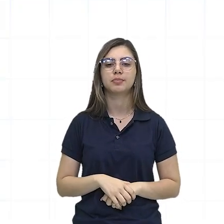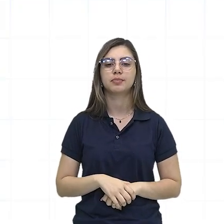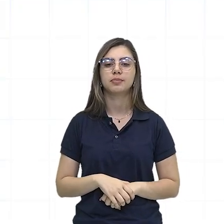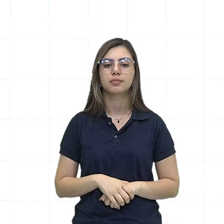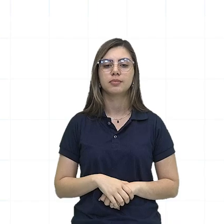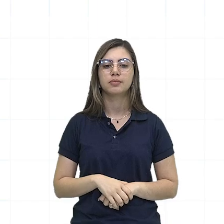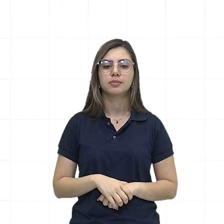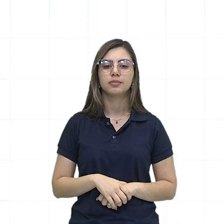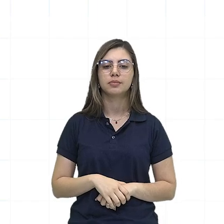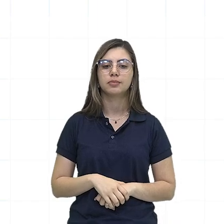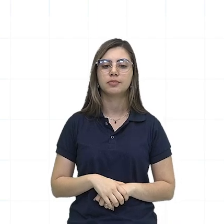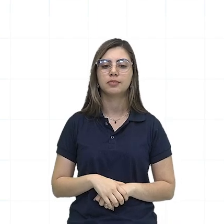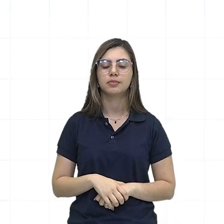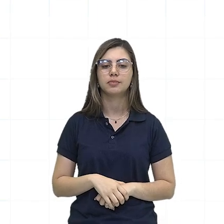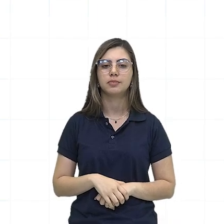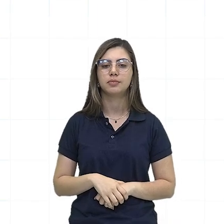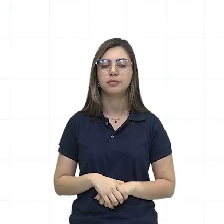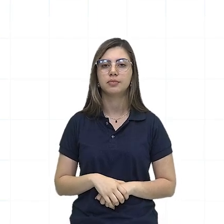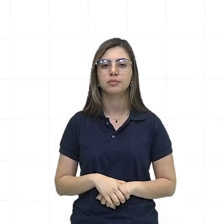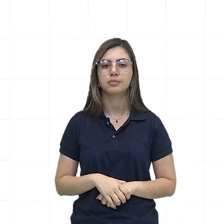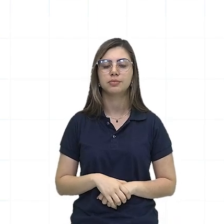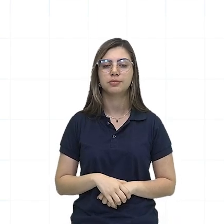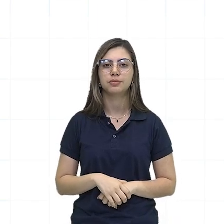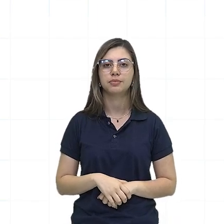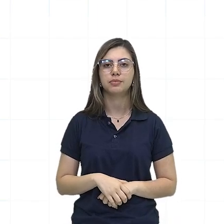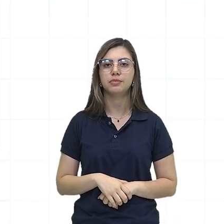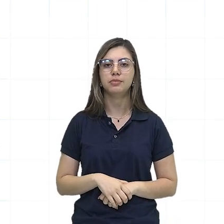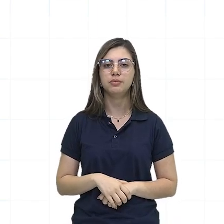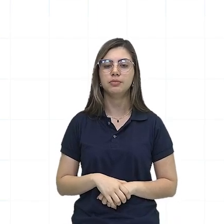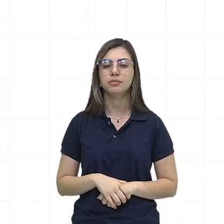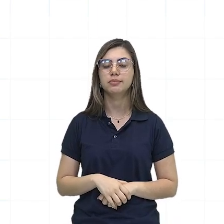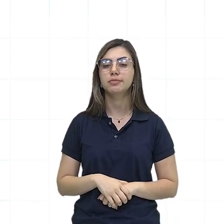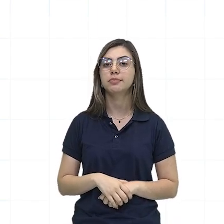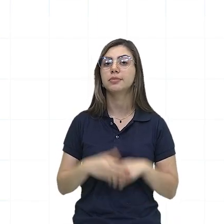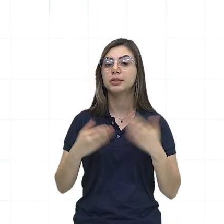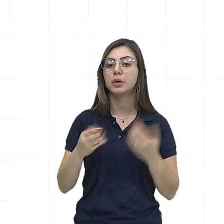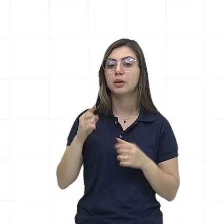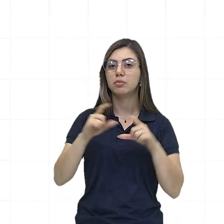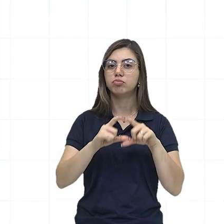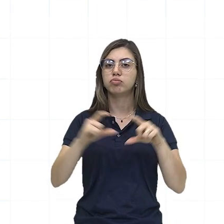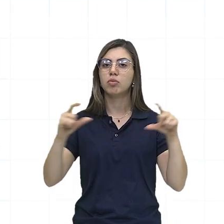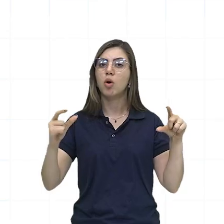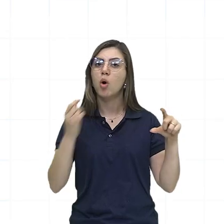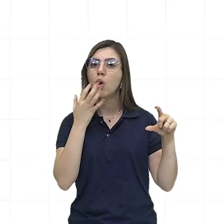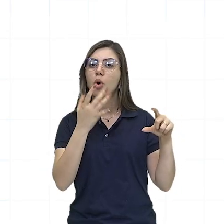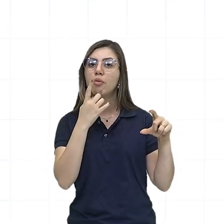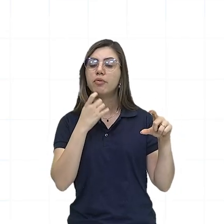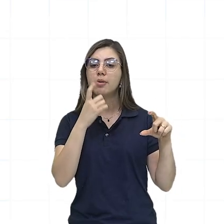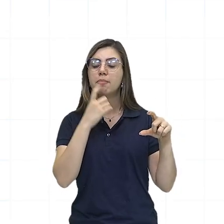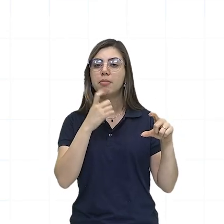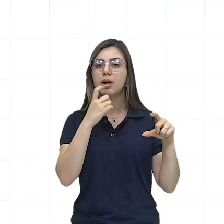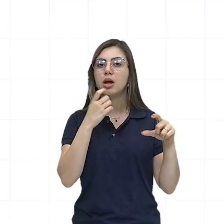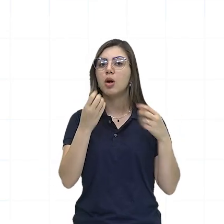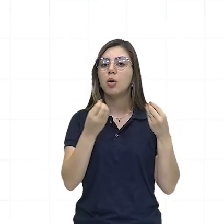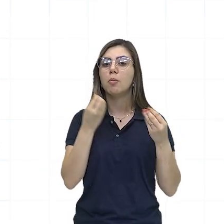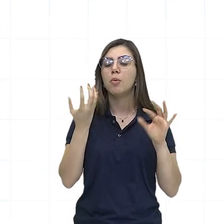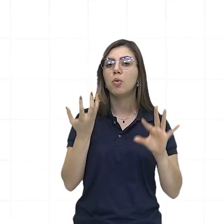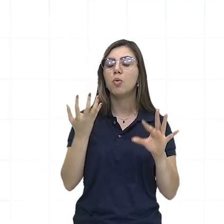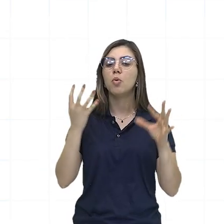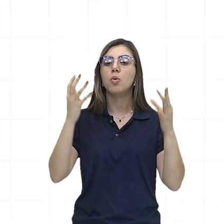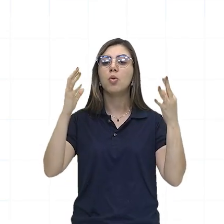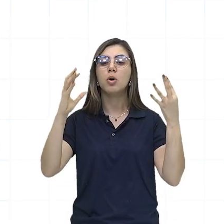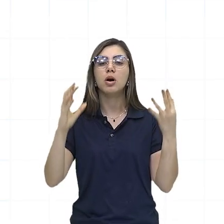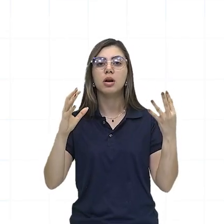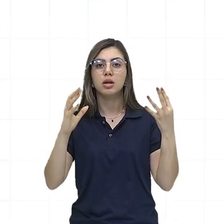é nela que estão localizadas, nessa zona climática que há maior intensidade,